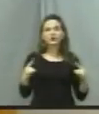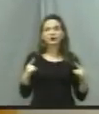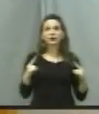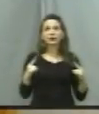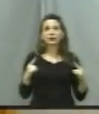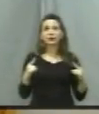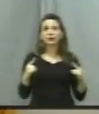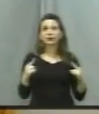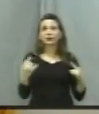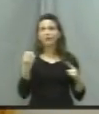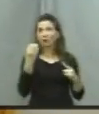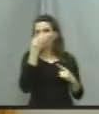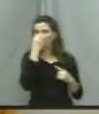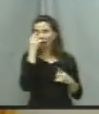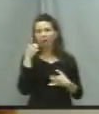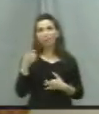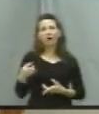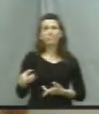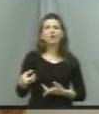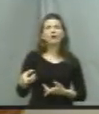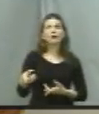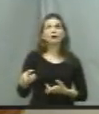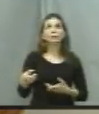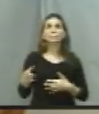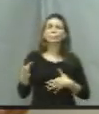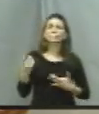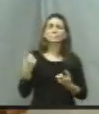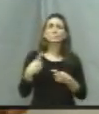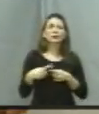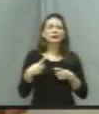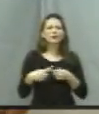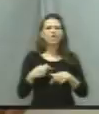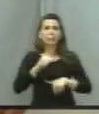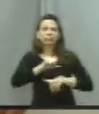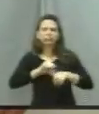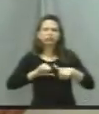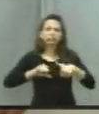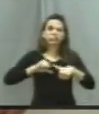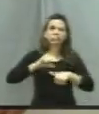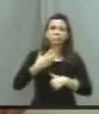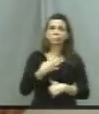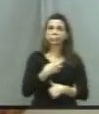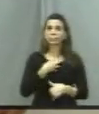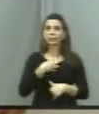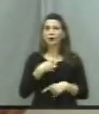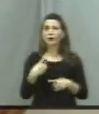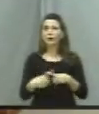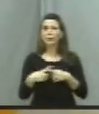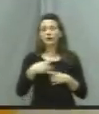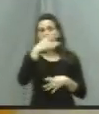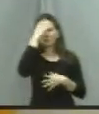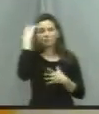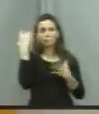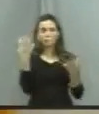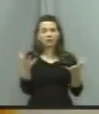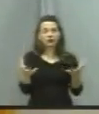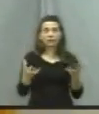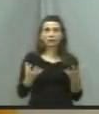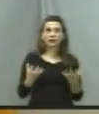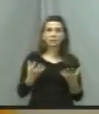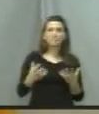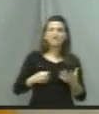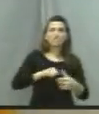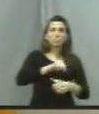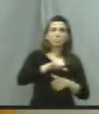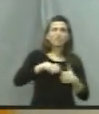eu dancei. Eu vou mudar o meu espírito, porque as pessoas queiram que eu mude o meu espírito